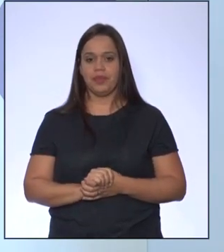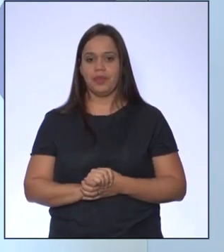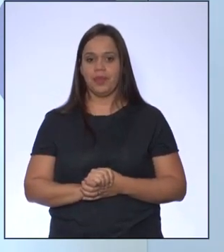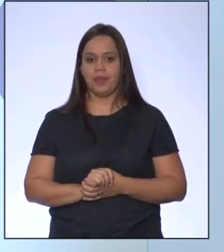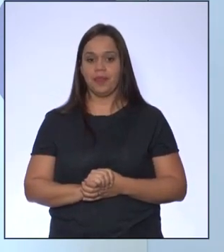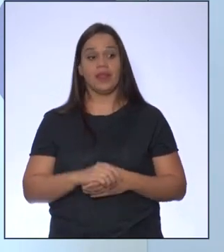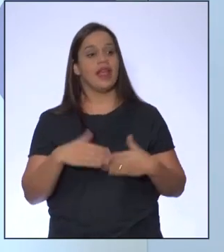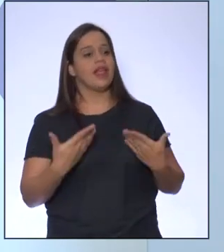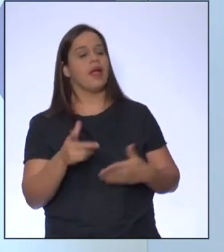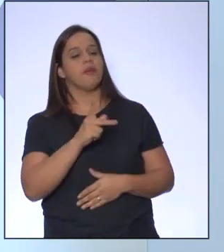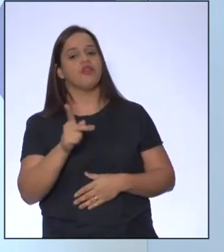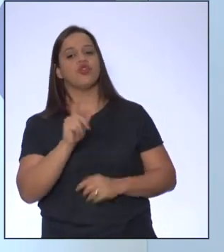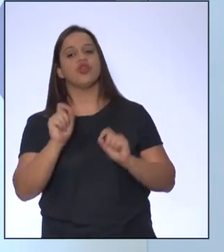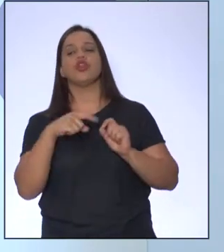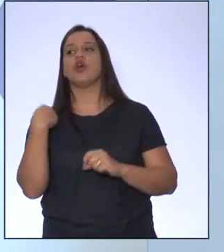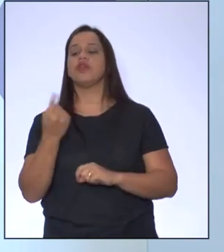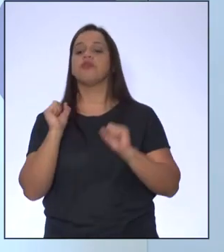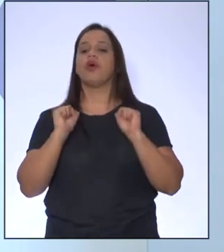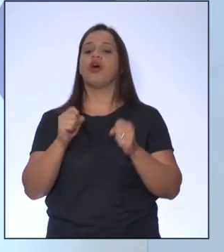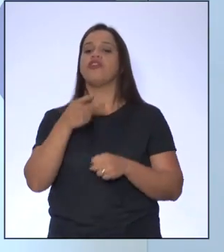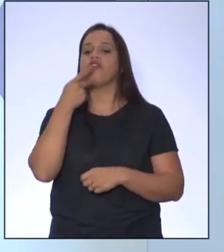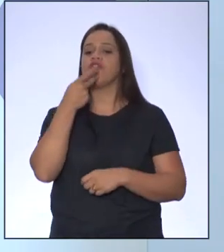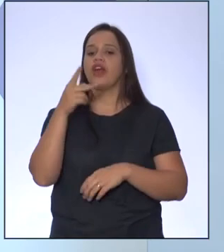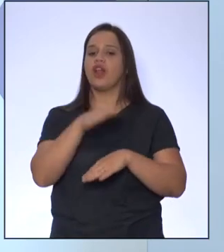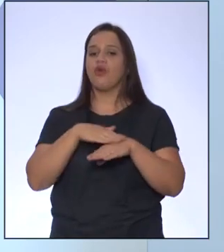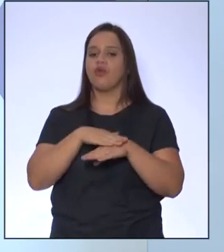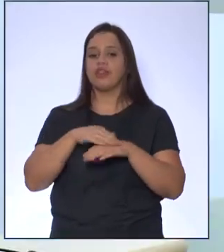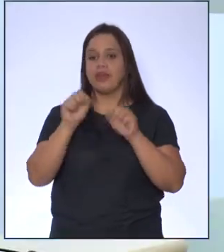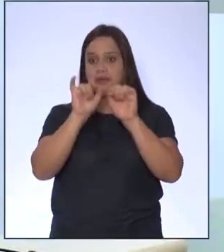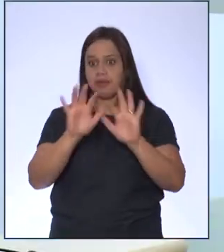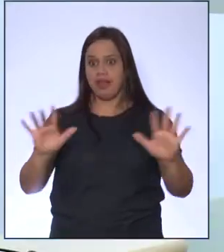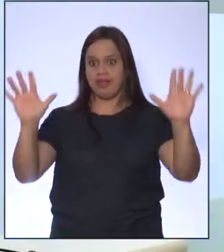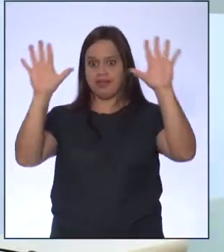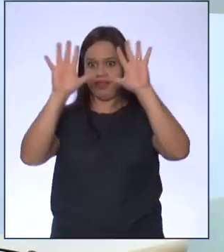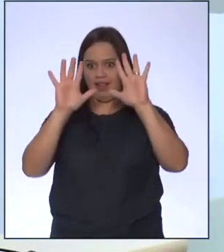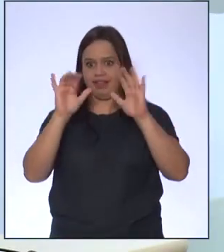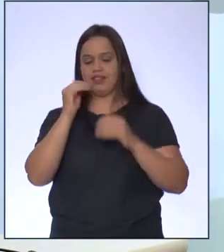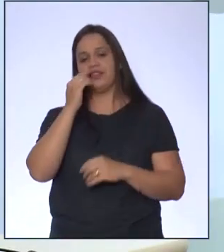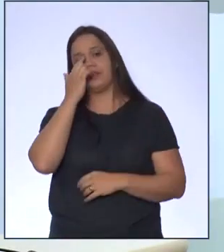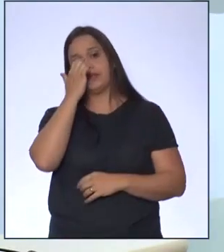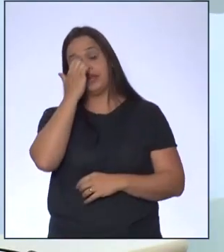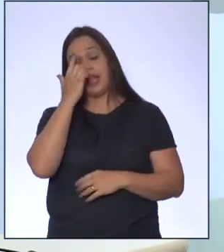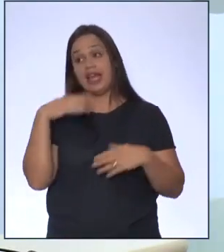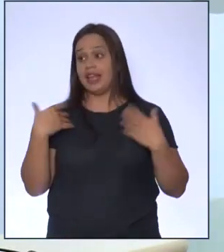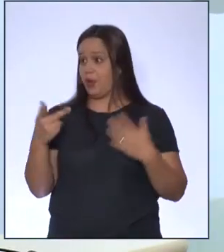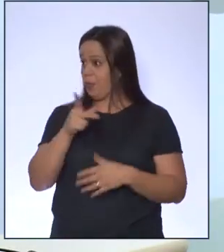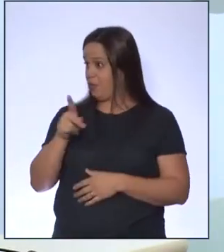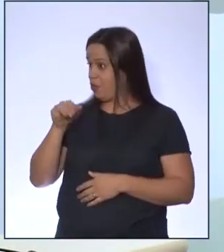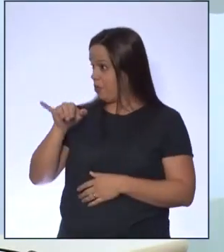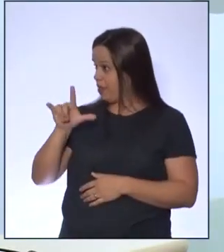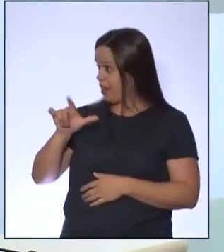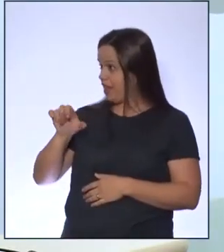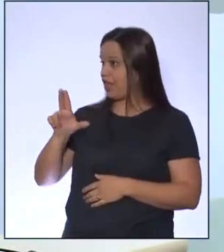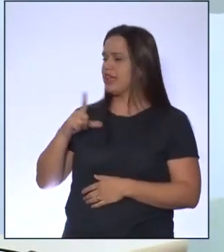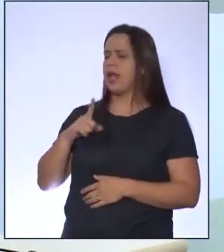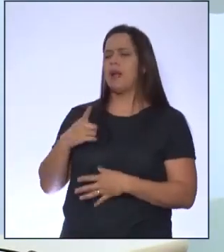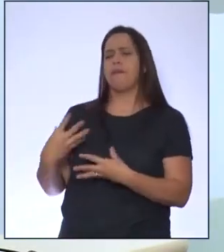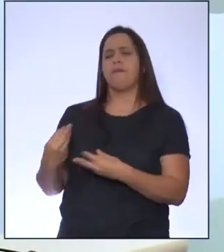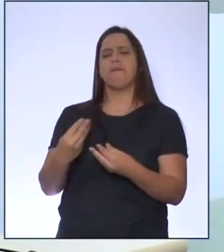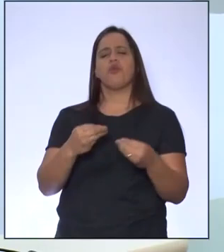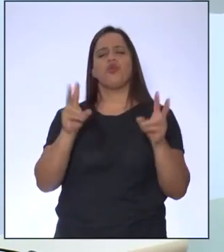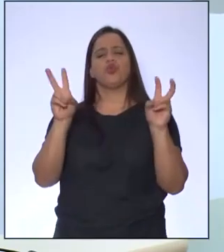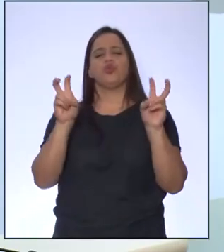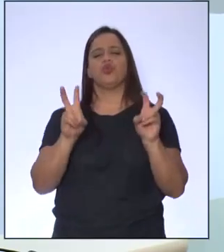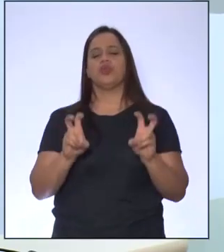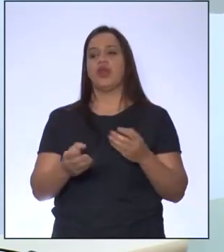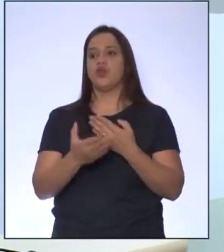E aí, professor, o que nós podemos falar sobre a paisagem? Olha, professora Milene, a gente tem muito o que falar sobre o